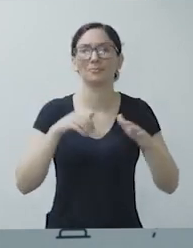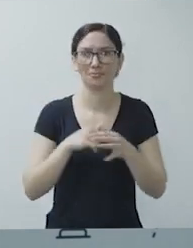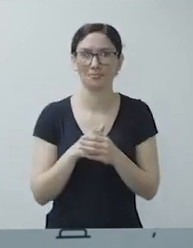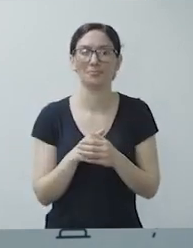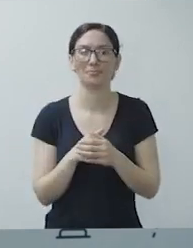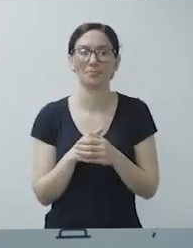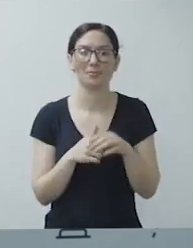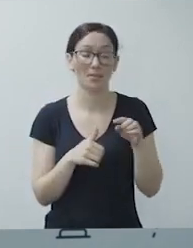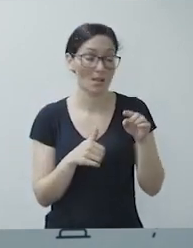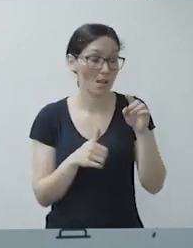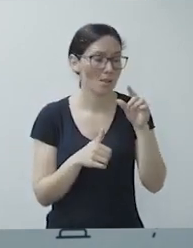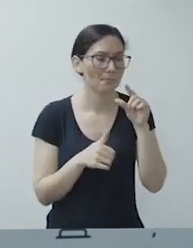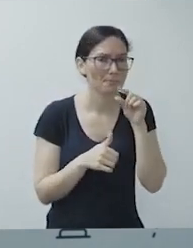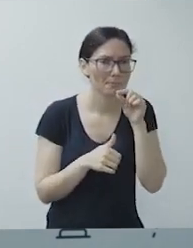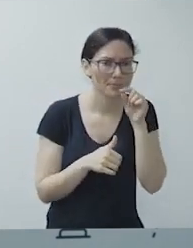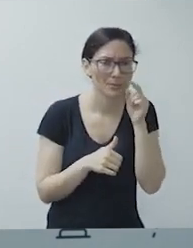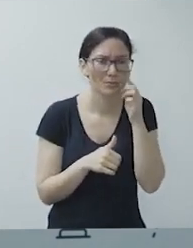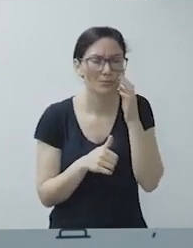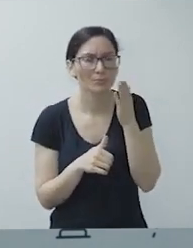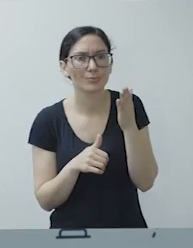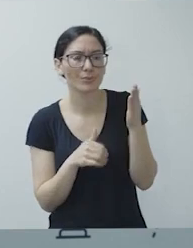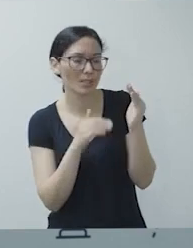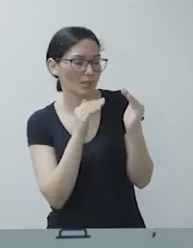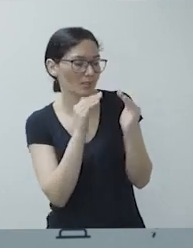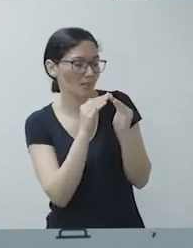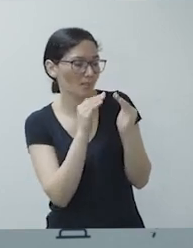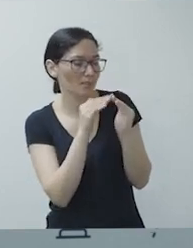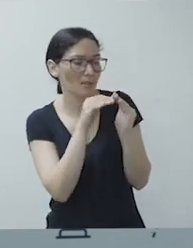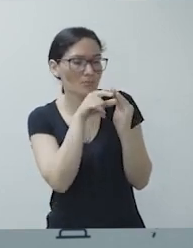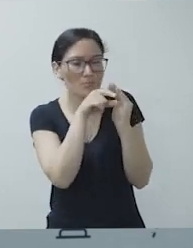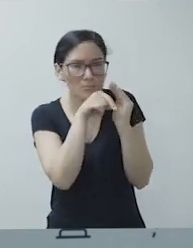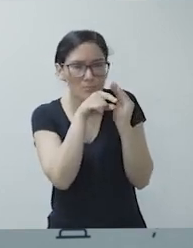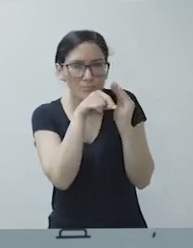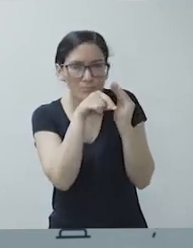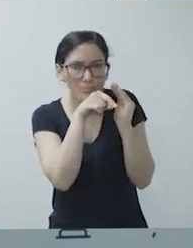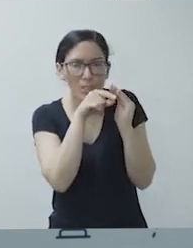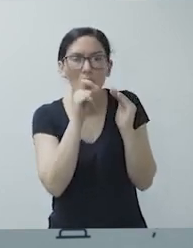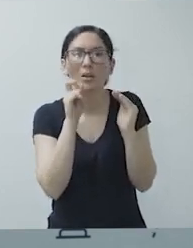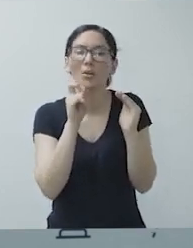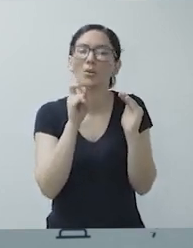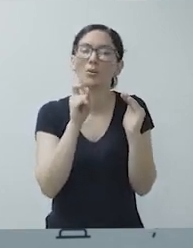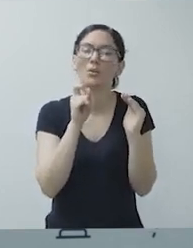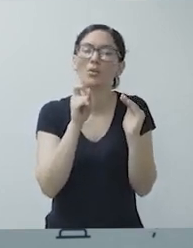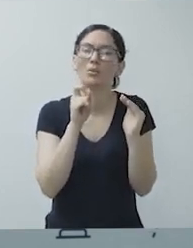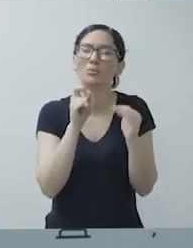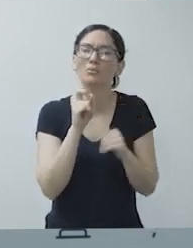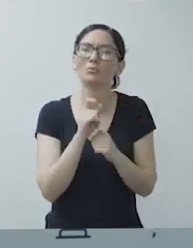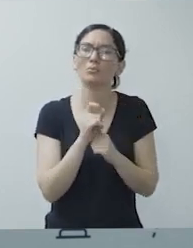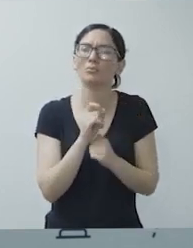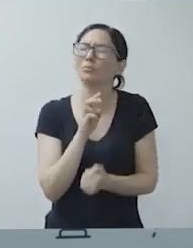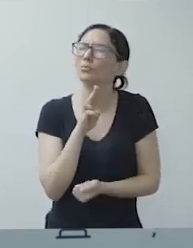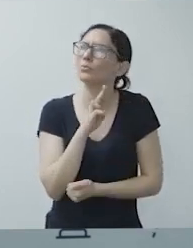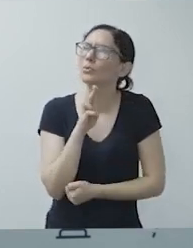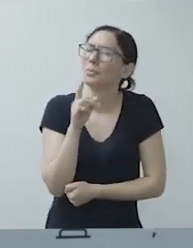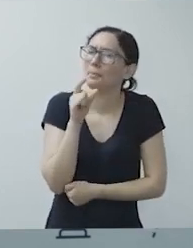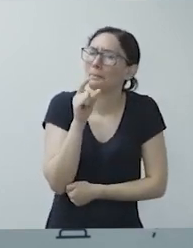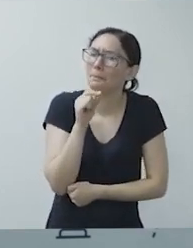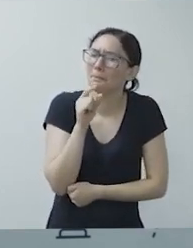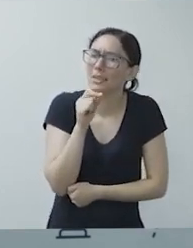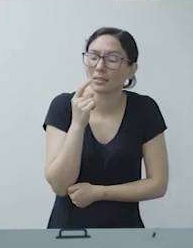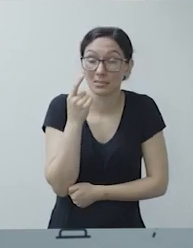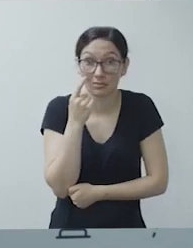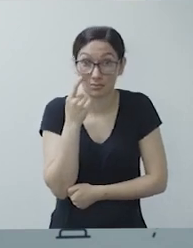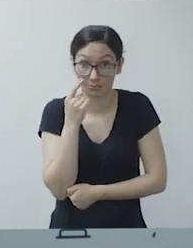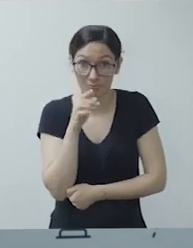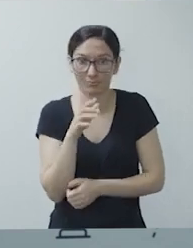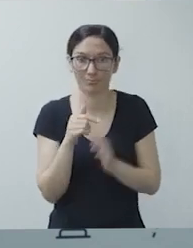pássaros aí que apareceram ali nas casinhas era o... quem será? Eu vou